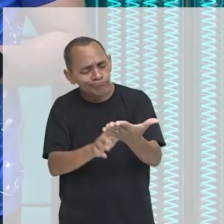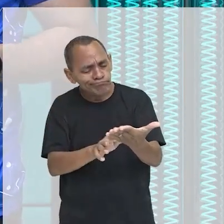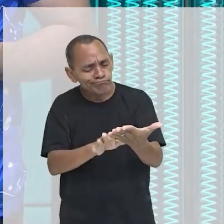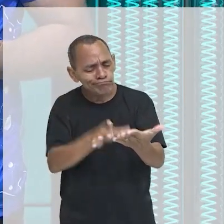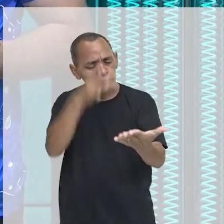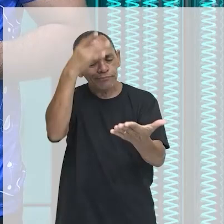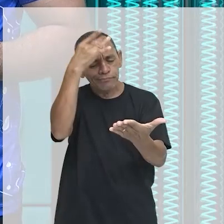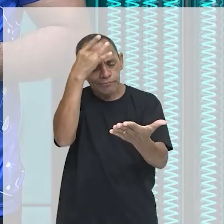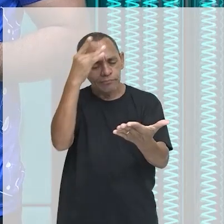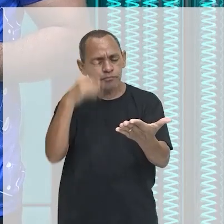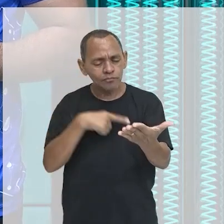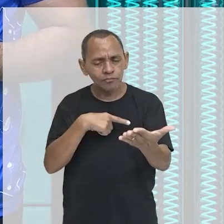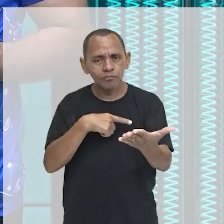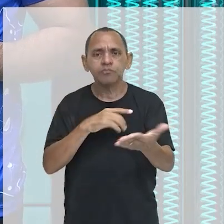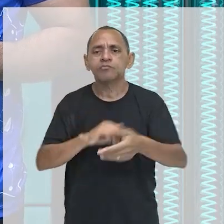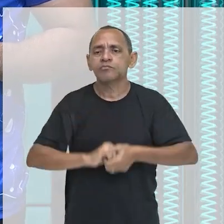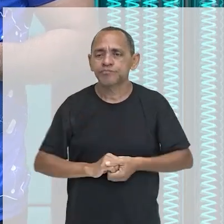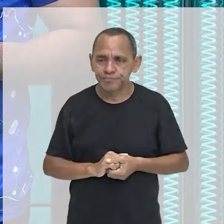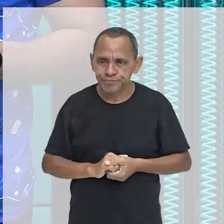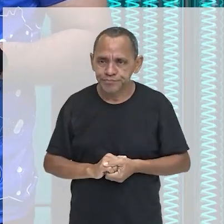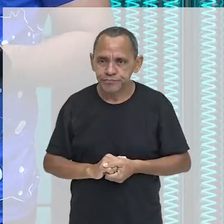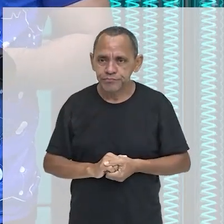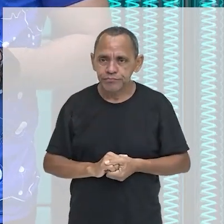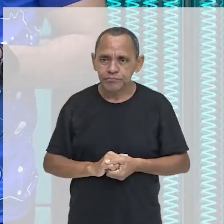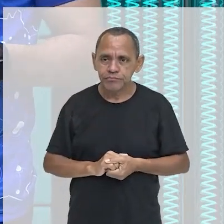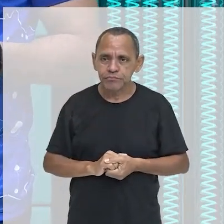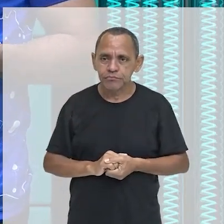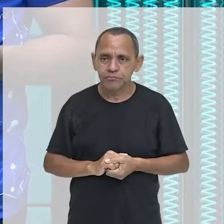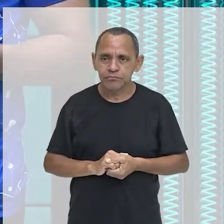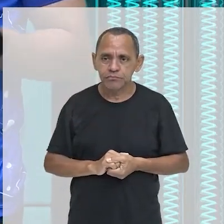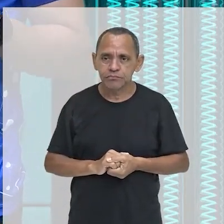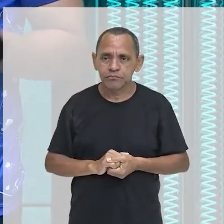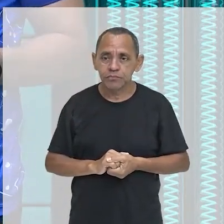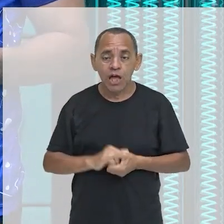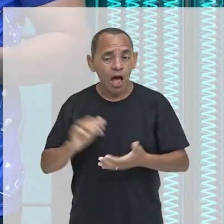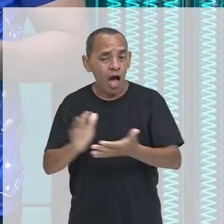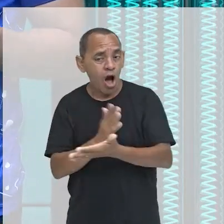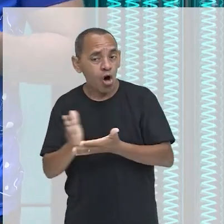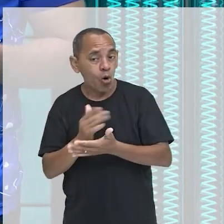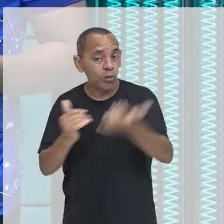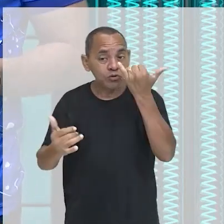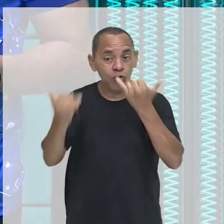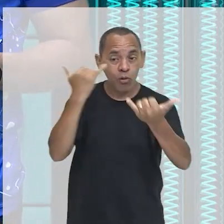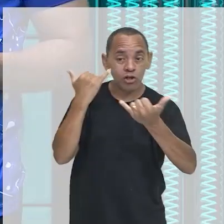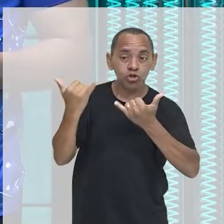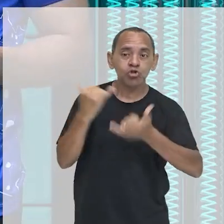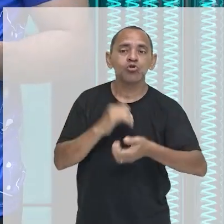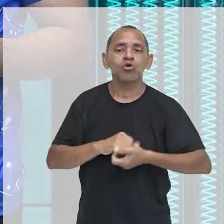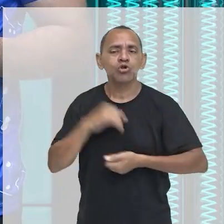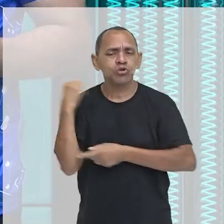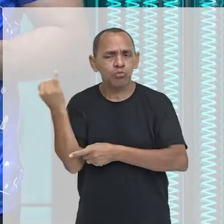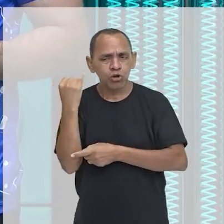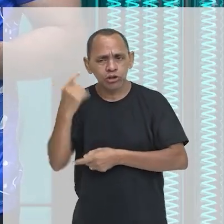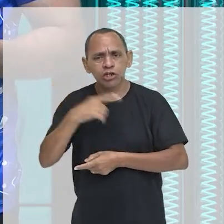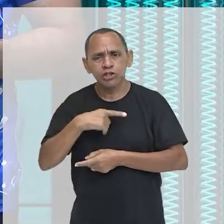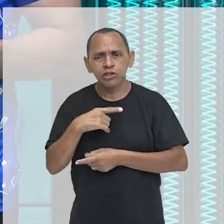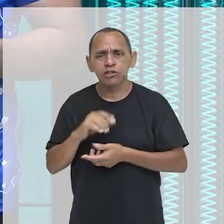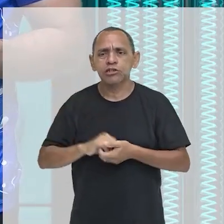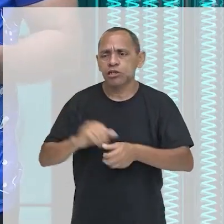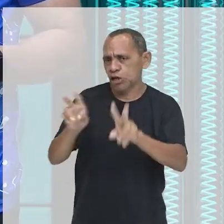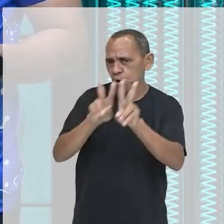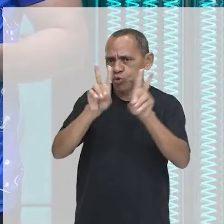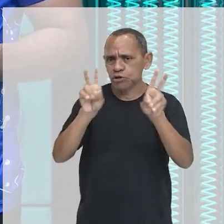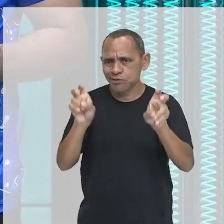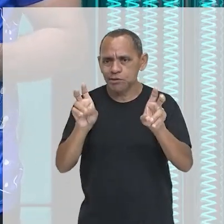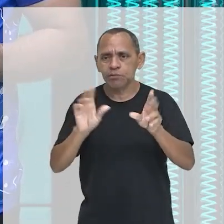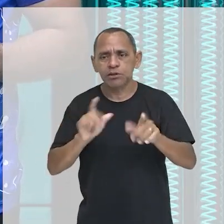razões que te fazem pensar daquela forma, tá? Fatos dados, quais são os fatos dados acerca daquela opinião que eu estou